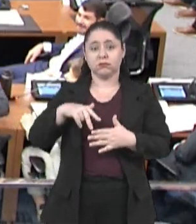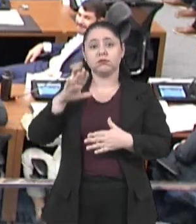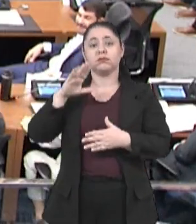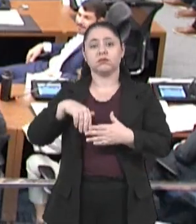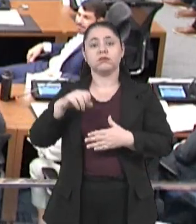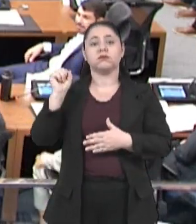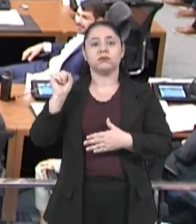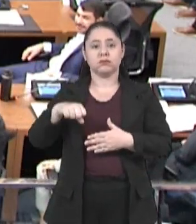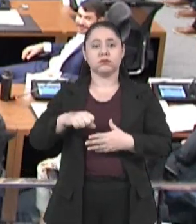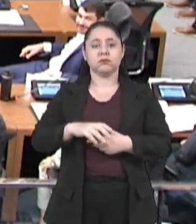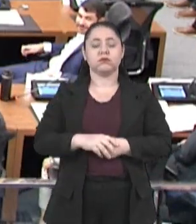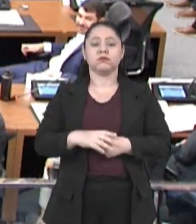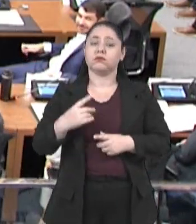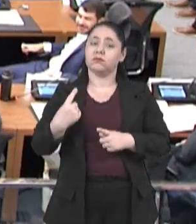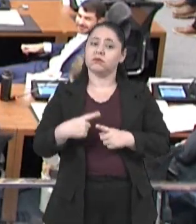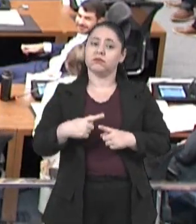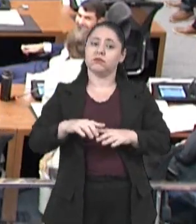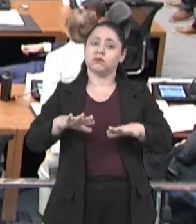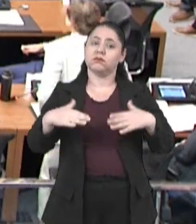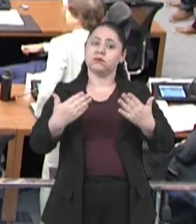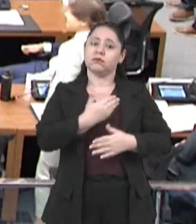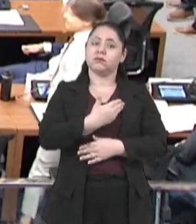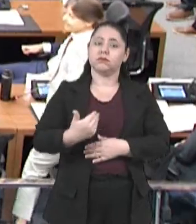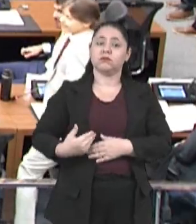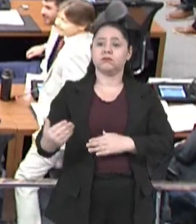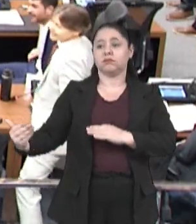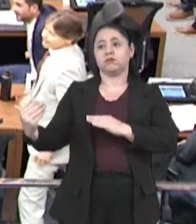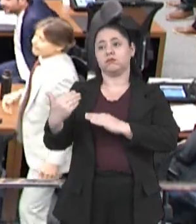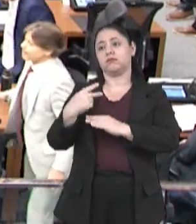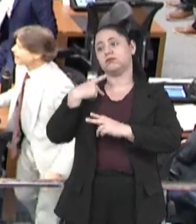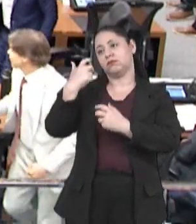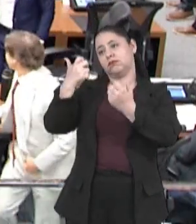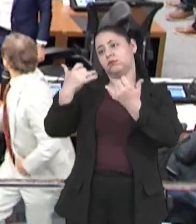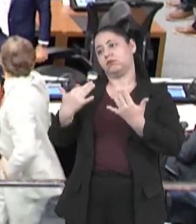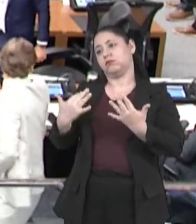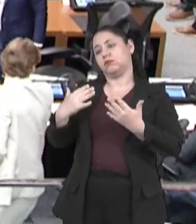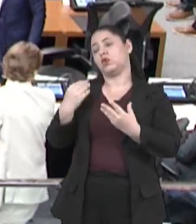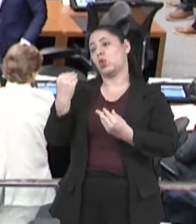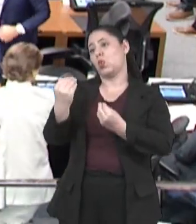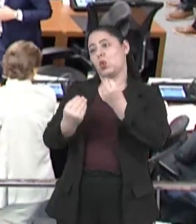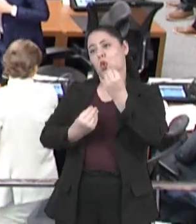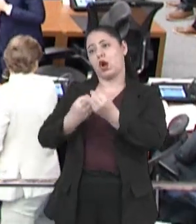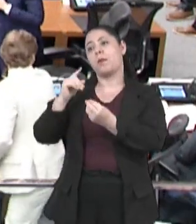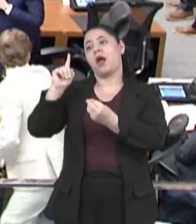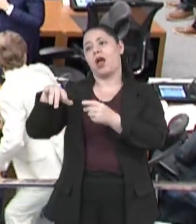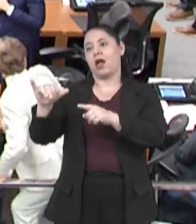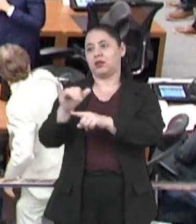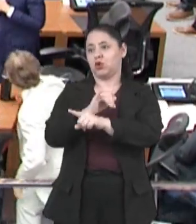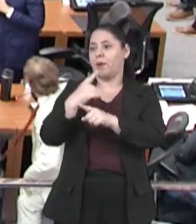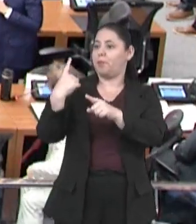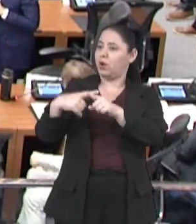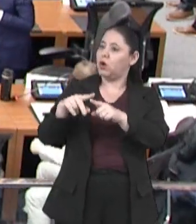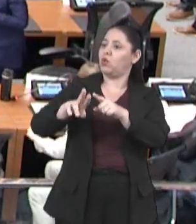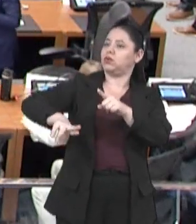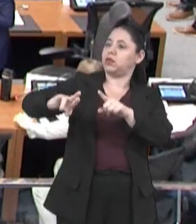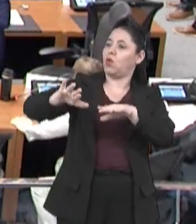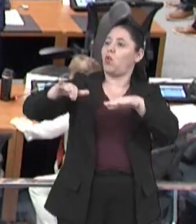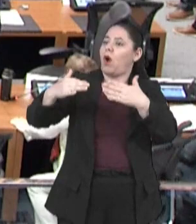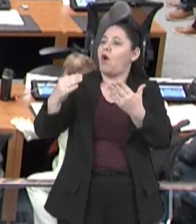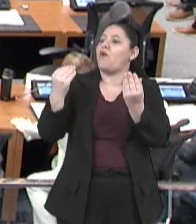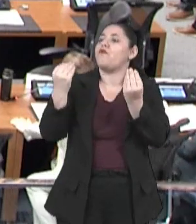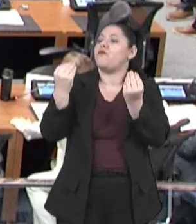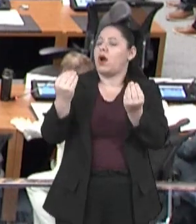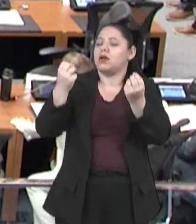voto favorável, até porque quando o governador esteve aqui, ele falou das condições deste empréstimo, que são